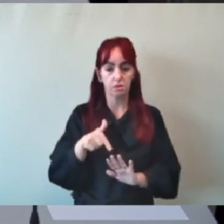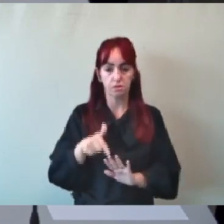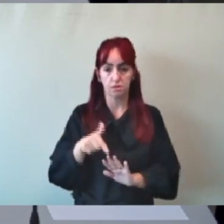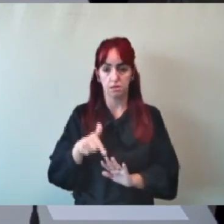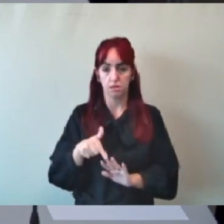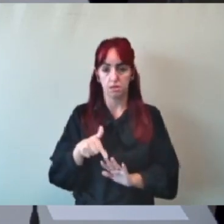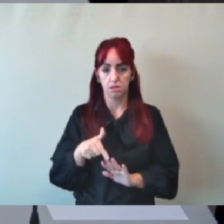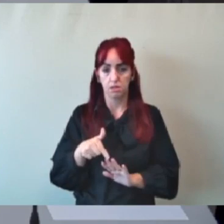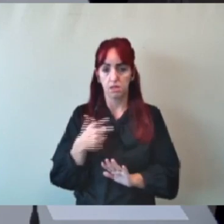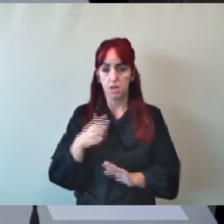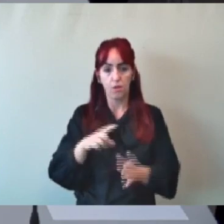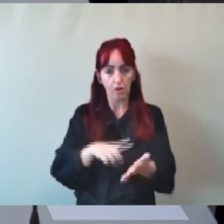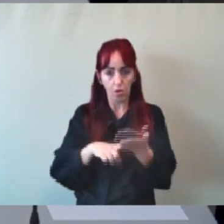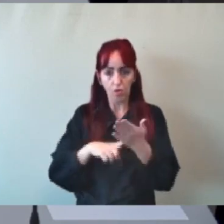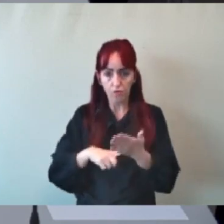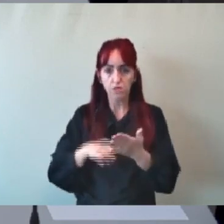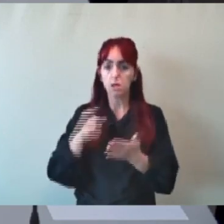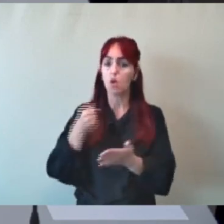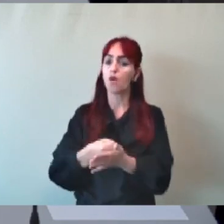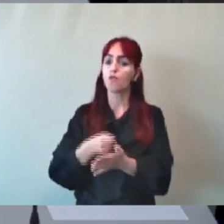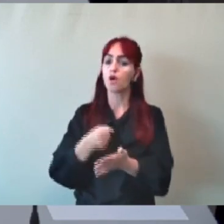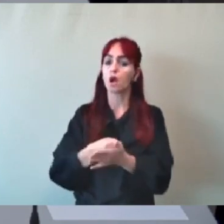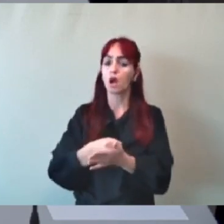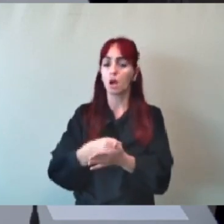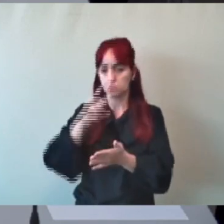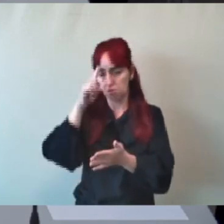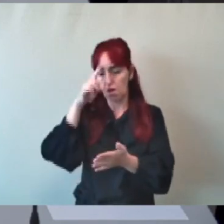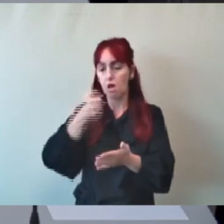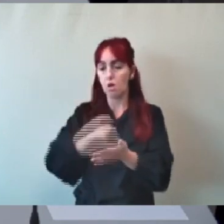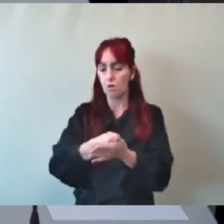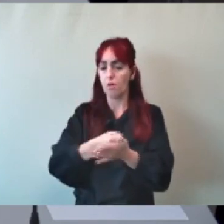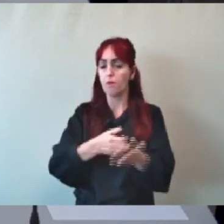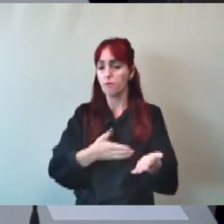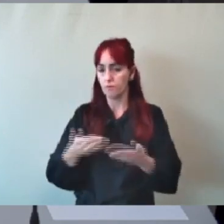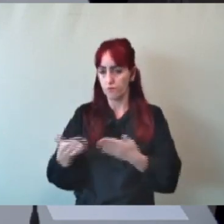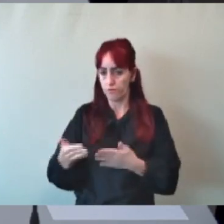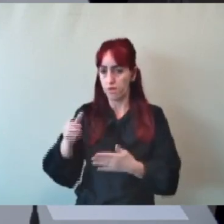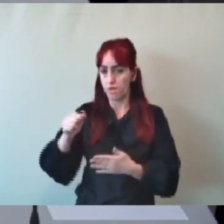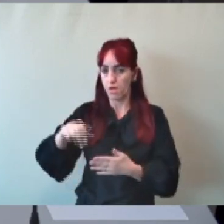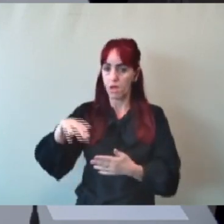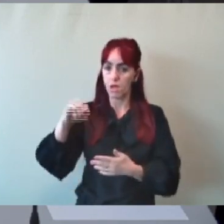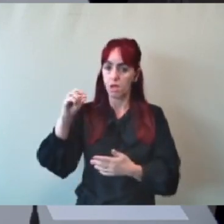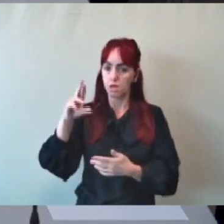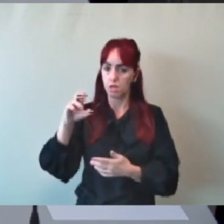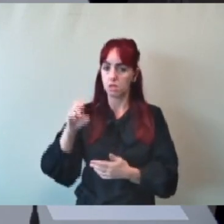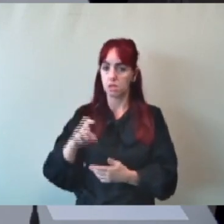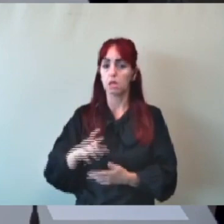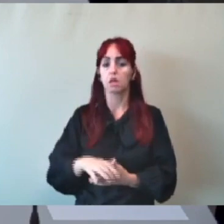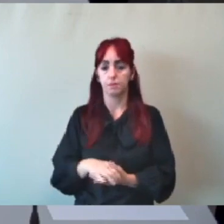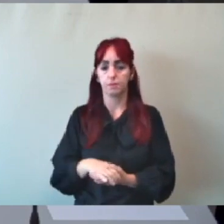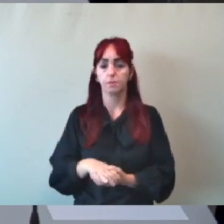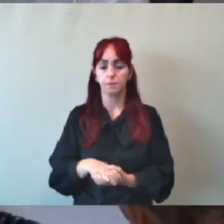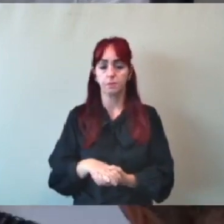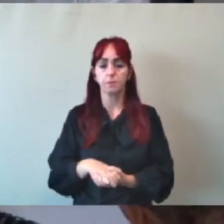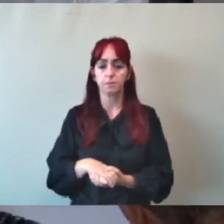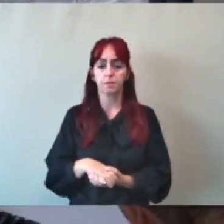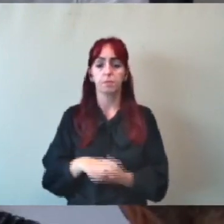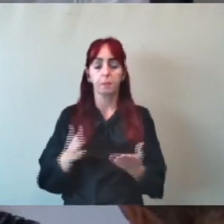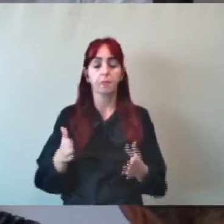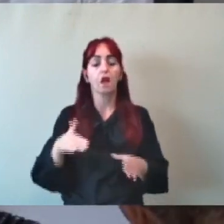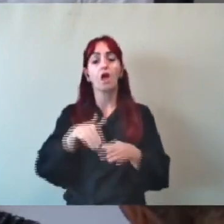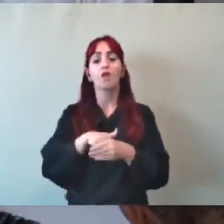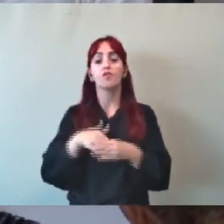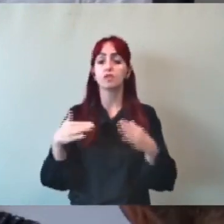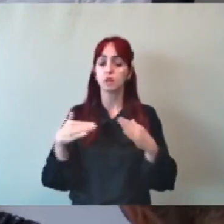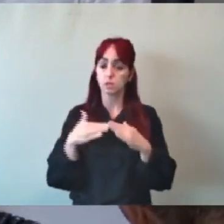convocado, que obriga. É o obrigado. Né? É, que está na lei orgânica e tudo. boa. Eu vou votar de acordo, mas eu gostaria só de